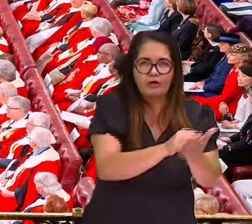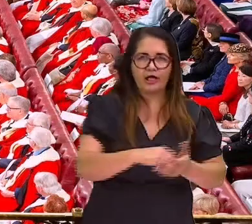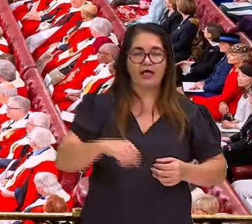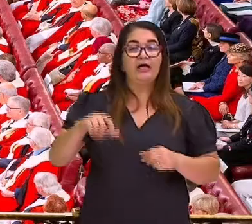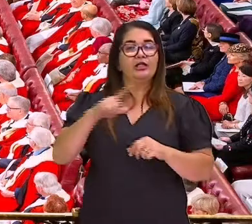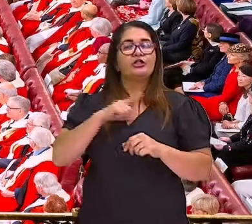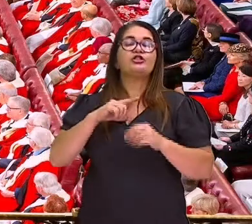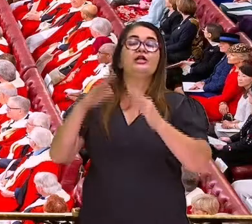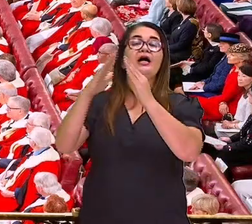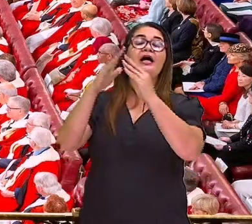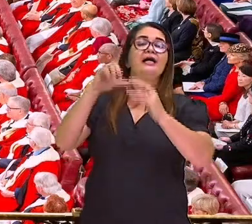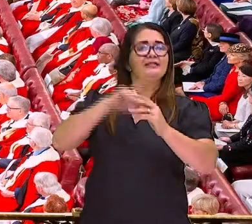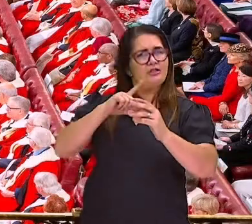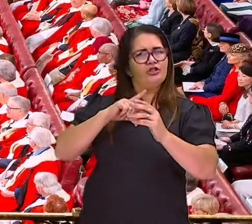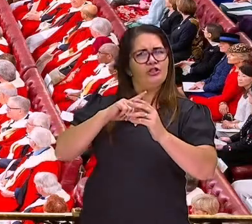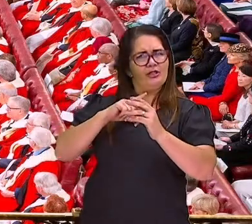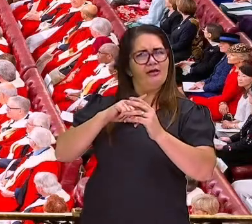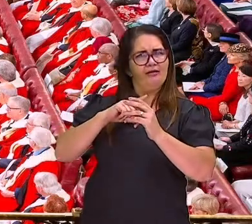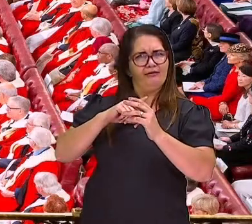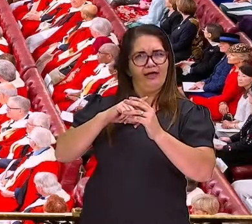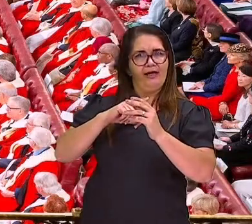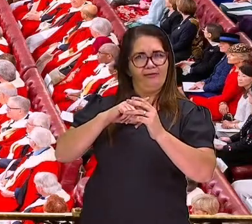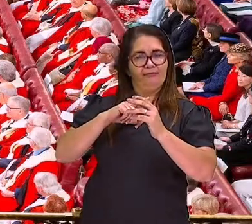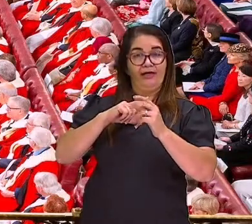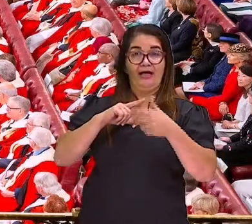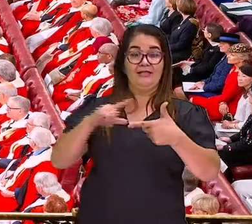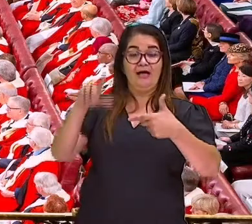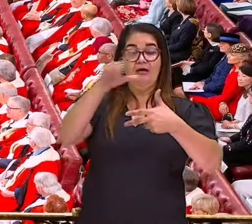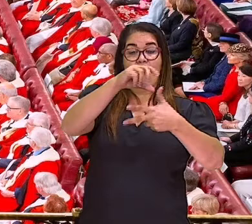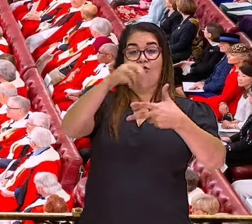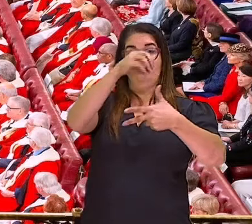Casa Legislativa atual inglesa,